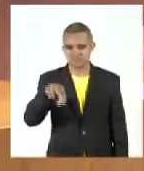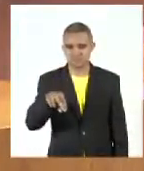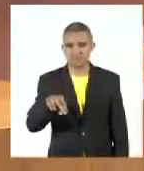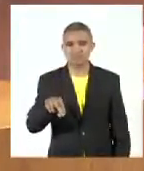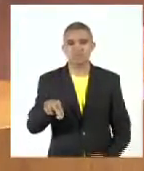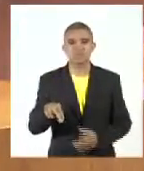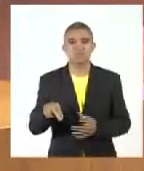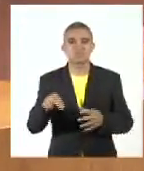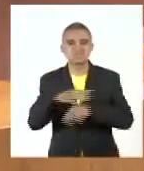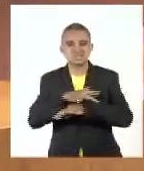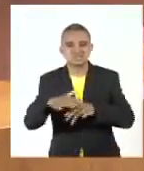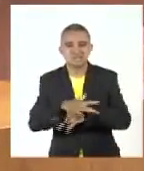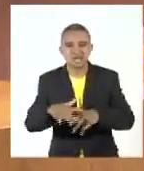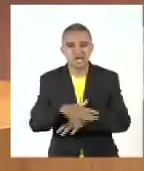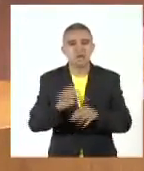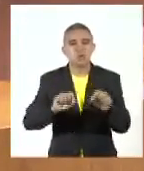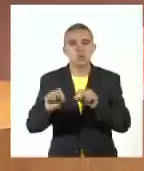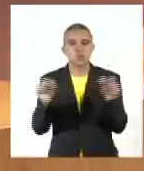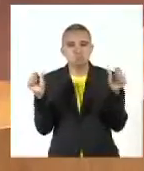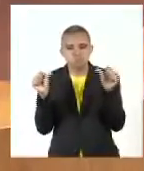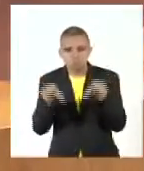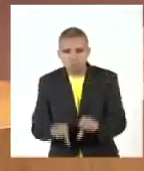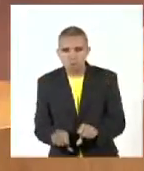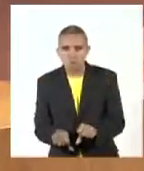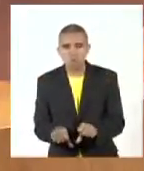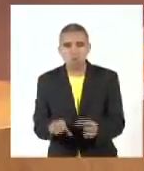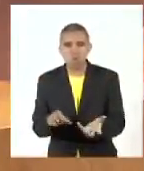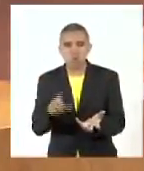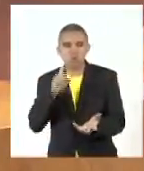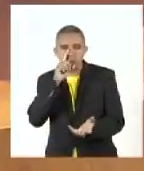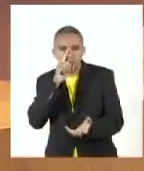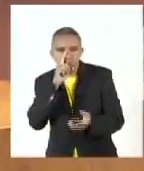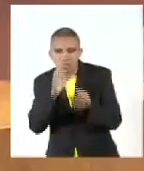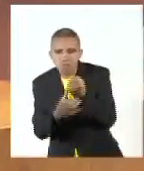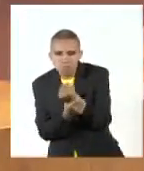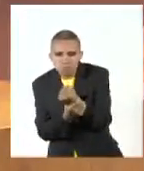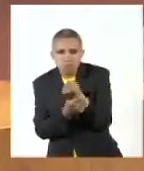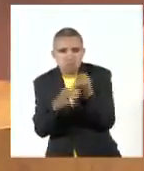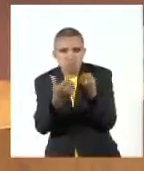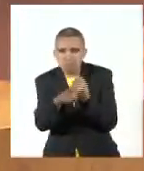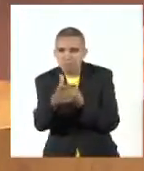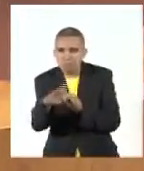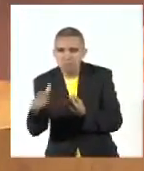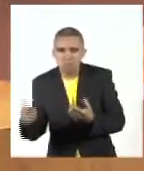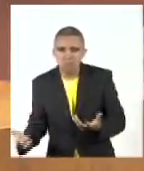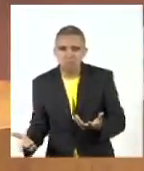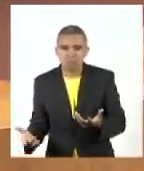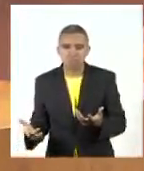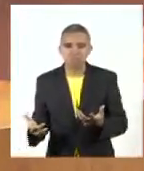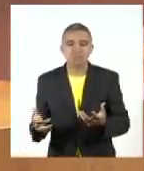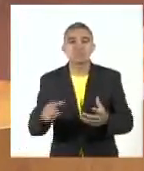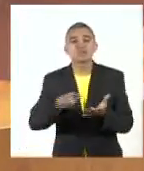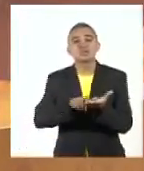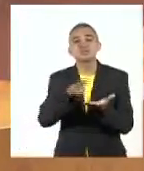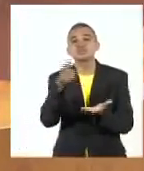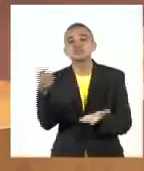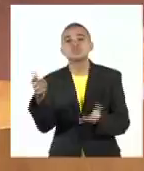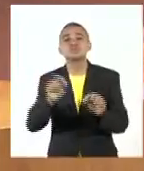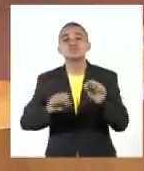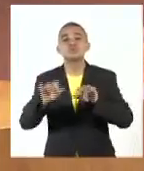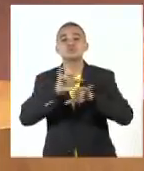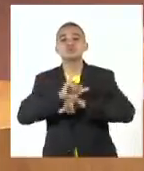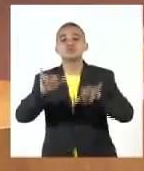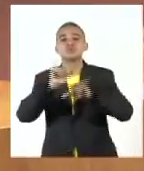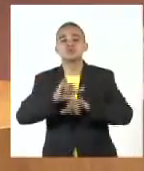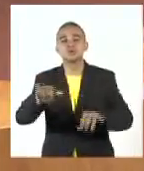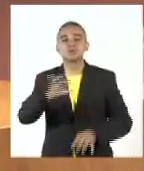as pessoas gritando por segurança e a manchete do jornal é: polícia que não combate corrupto não merece